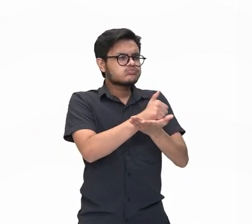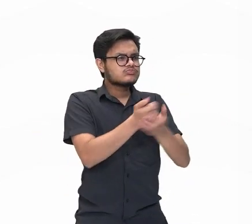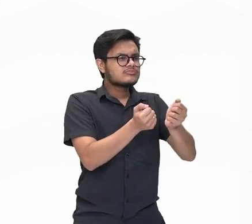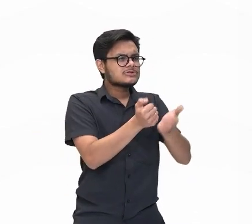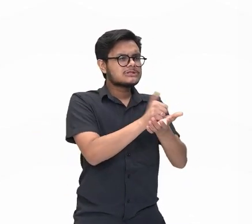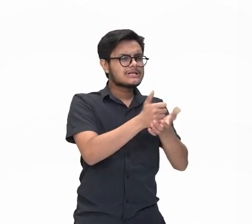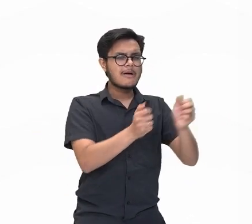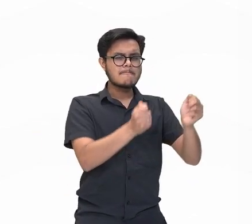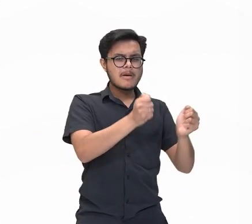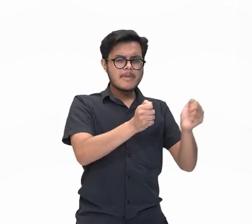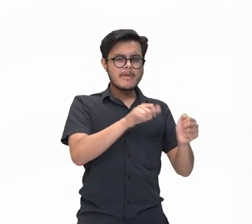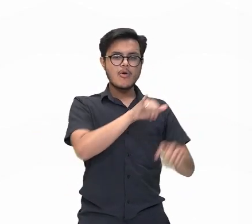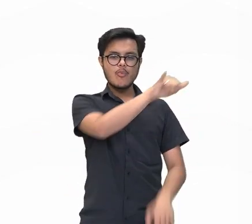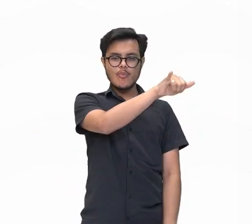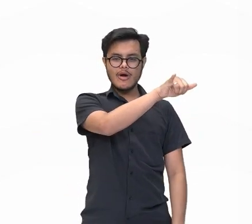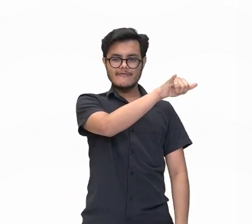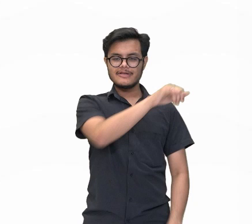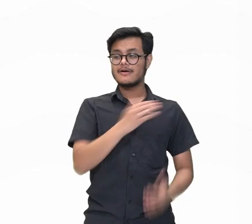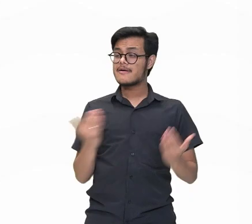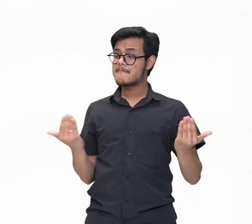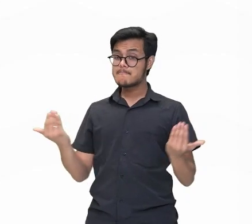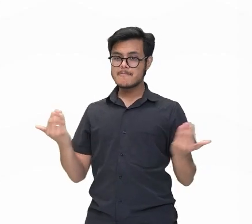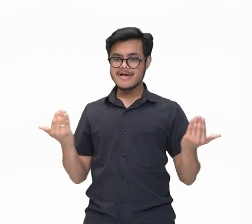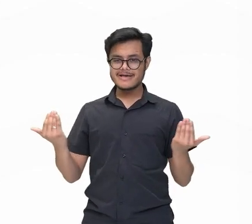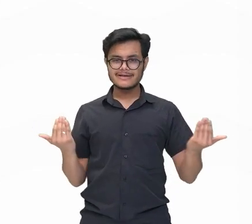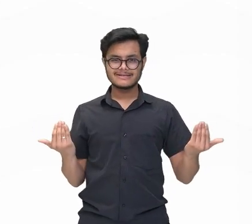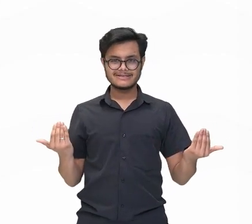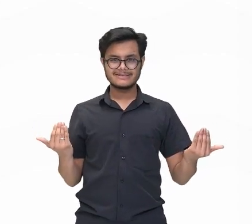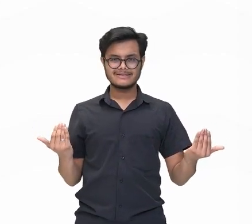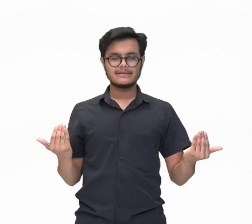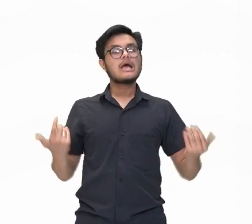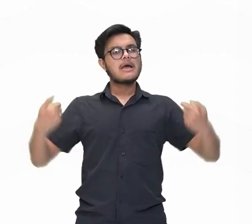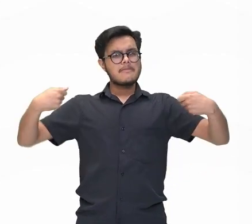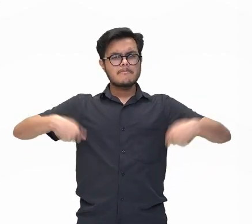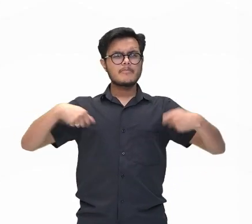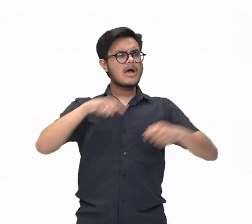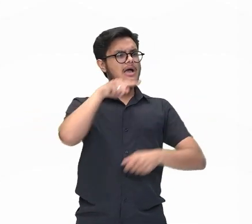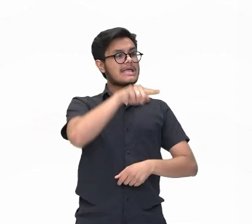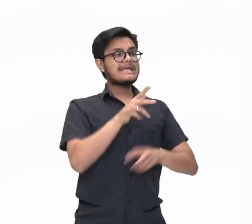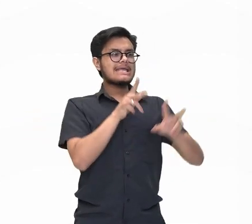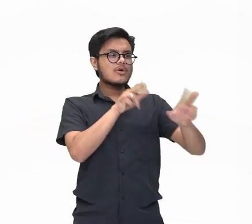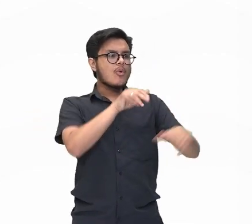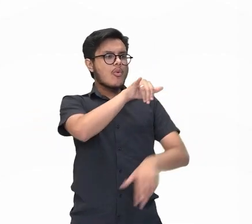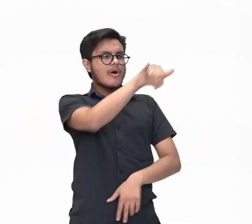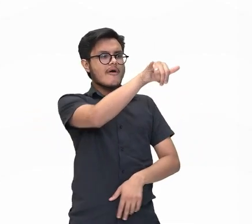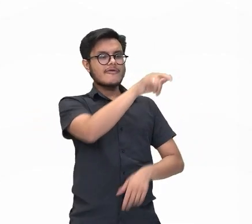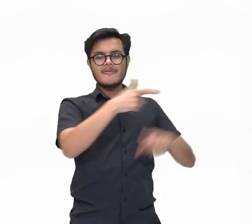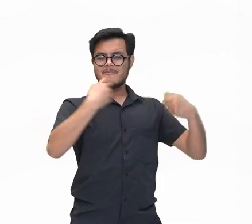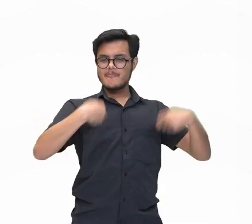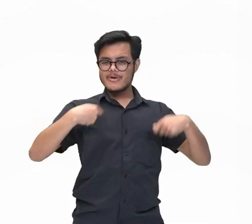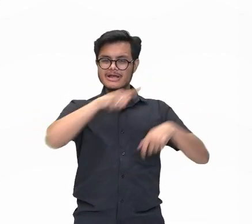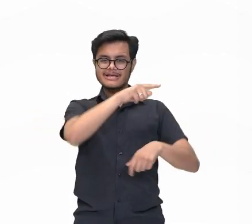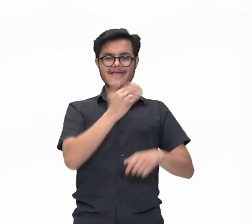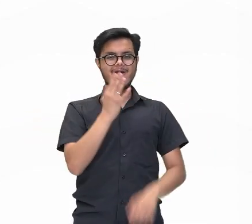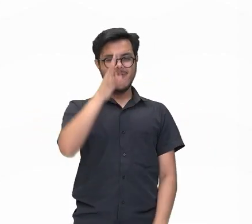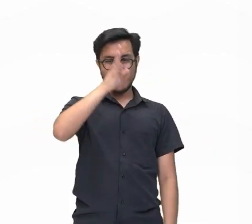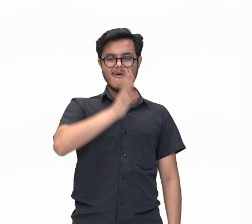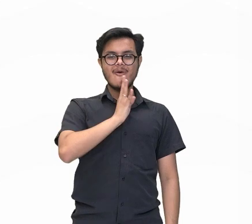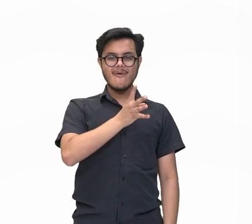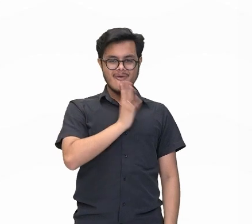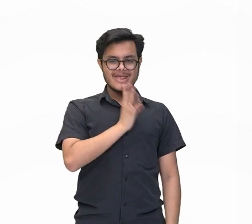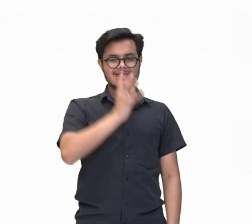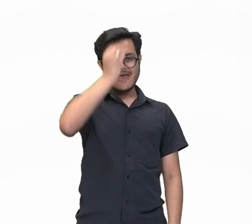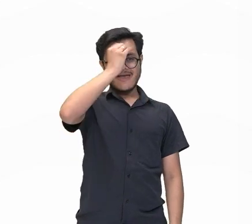esse é um argumento por analogia, tá? Então, assim como o avião, para você pilotar um avião, você tem que